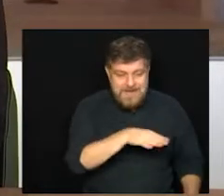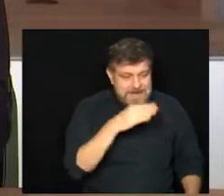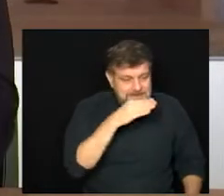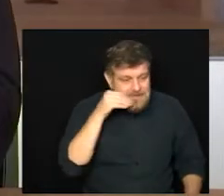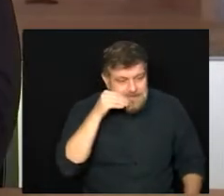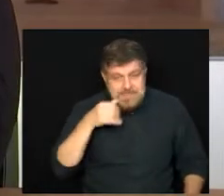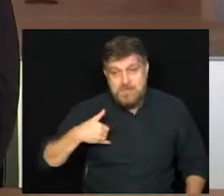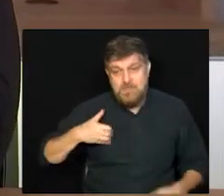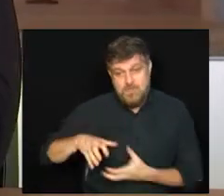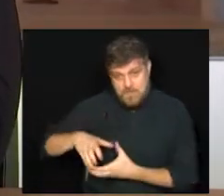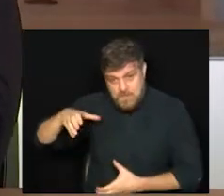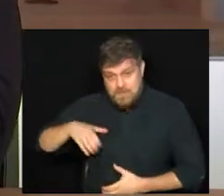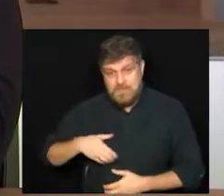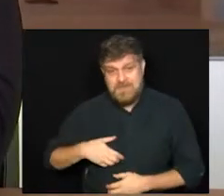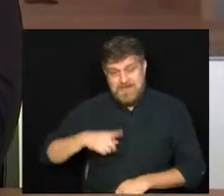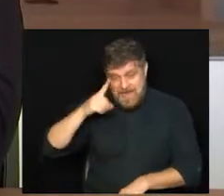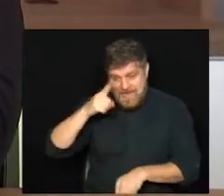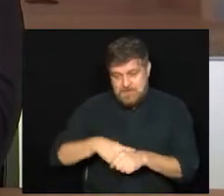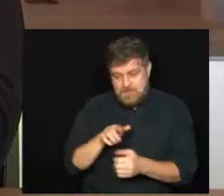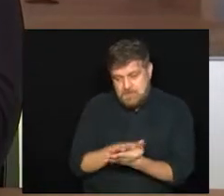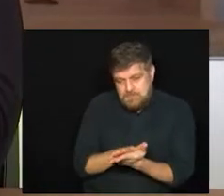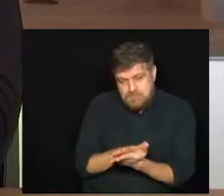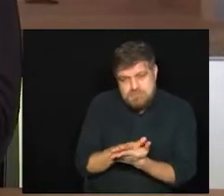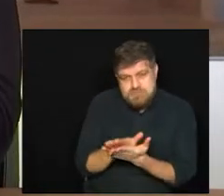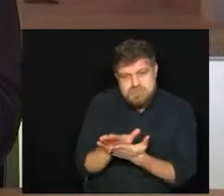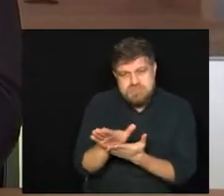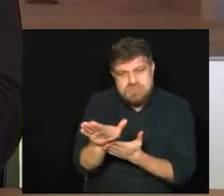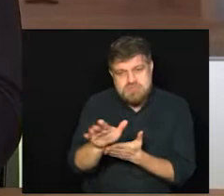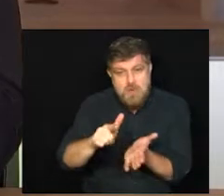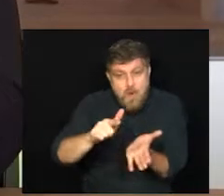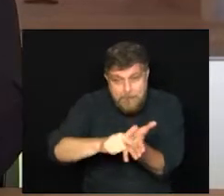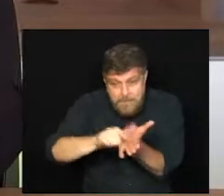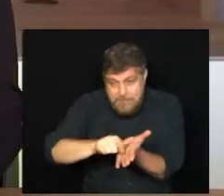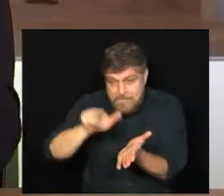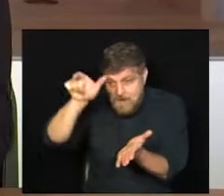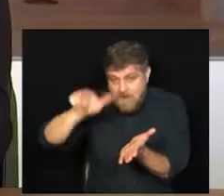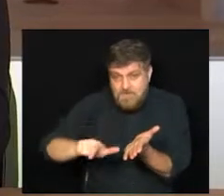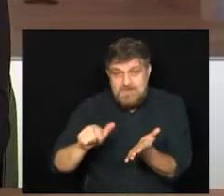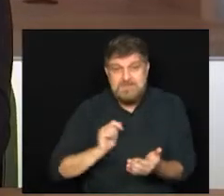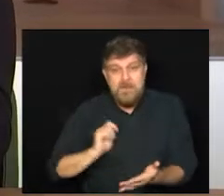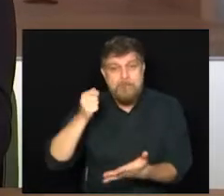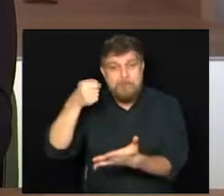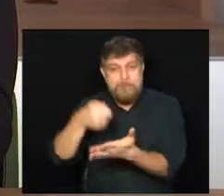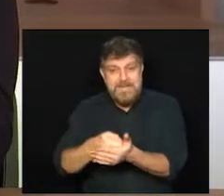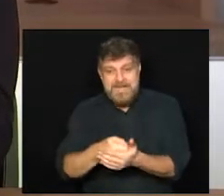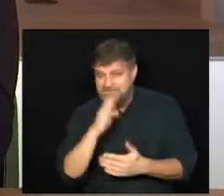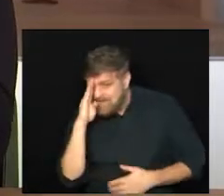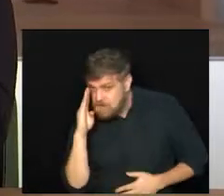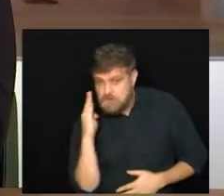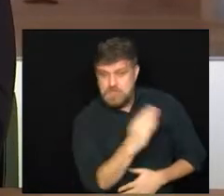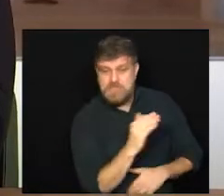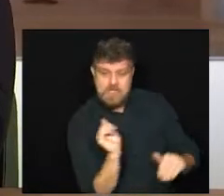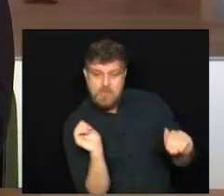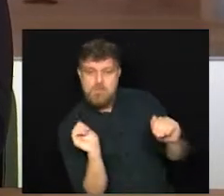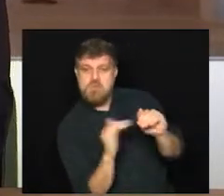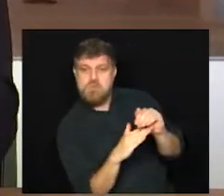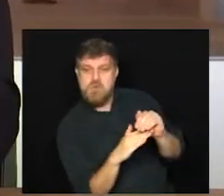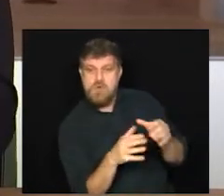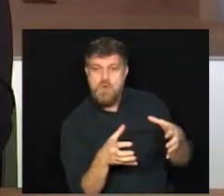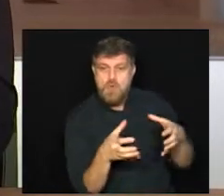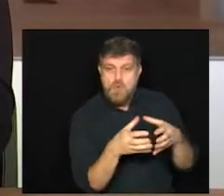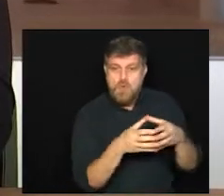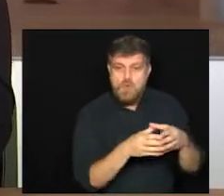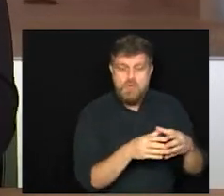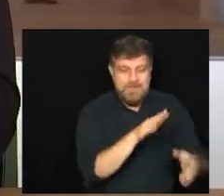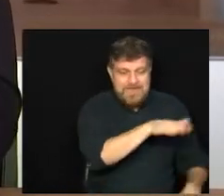a declaração, você gera um DARF para fazer o pagamento e esse pagamento vai direto para esses fundos. Então, é muito legal.